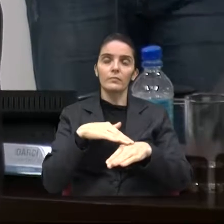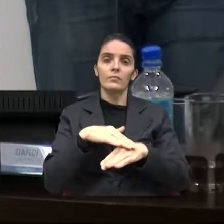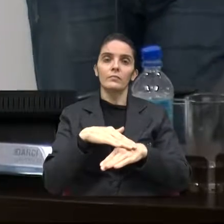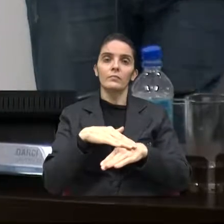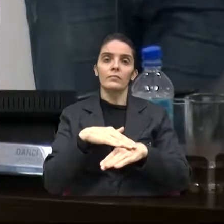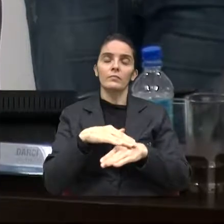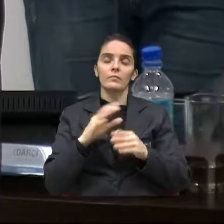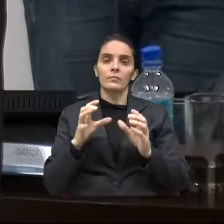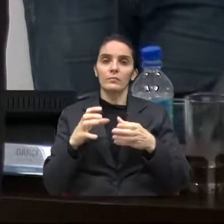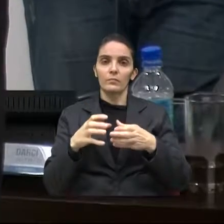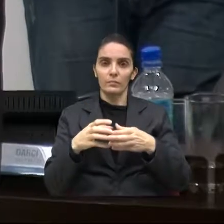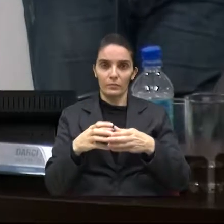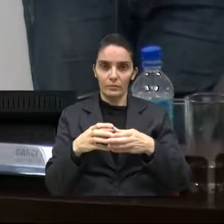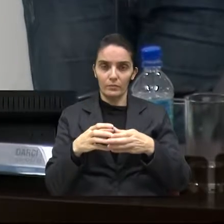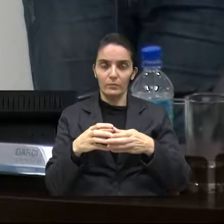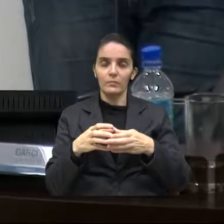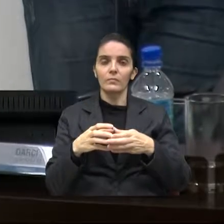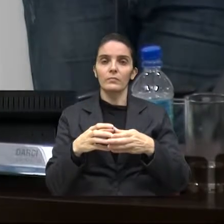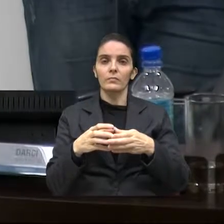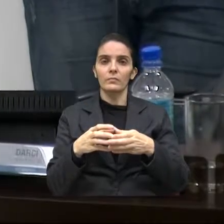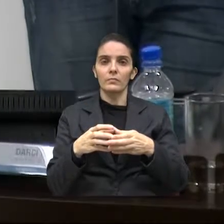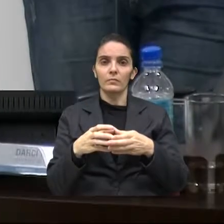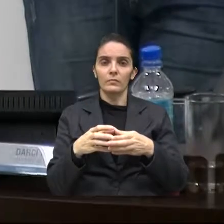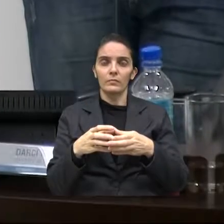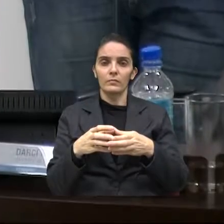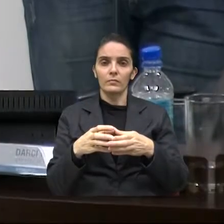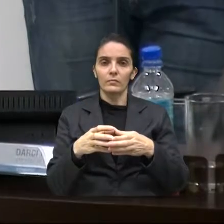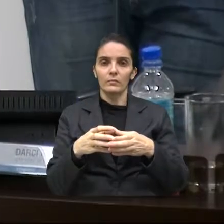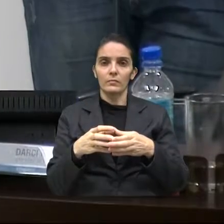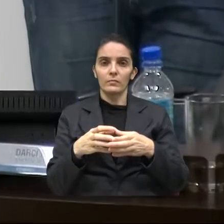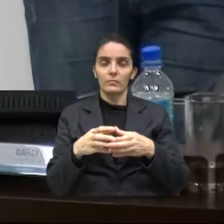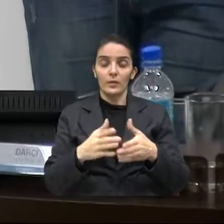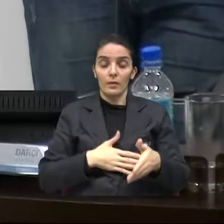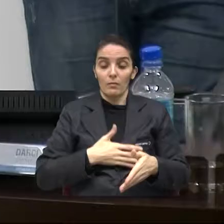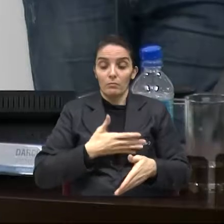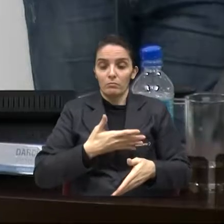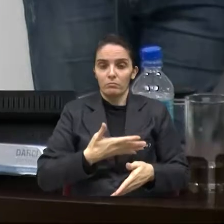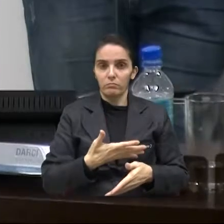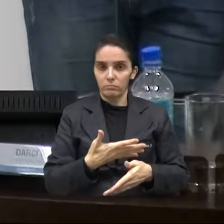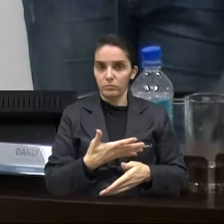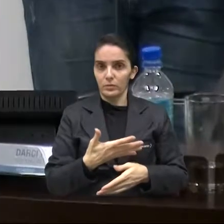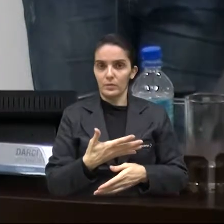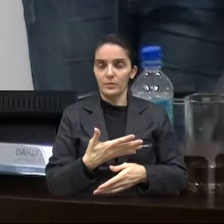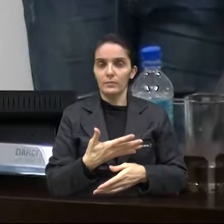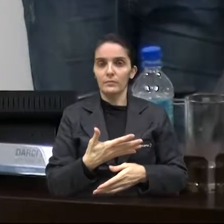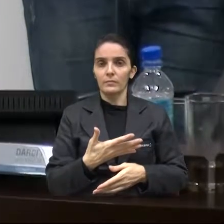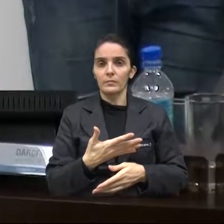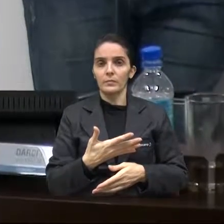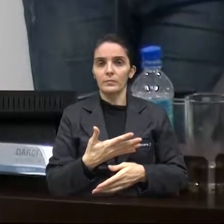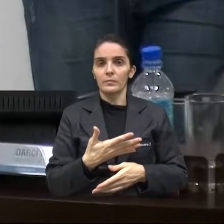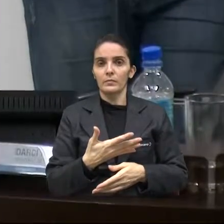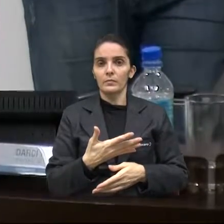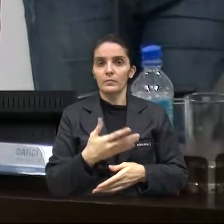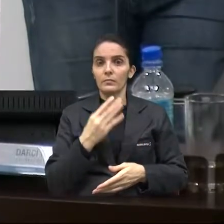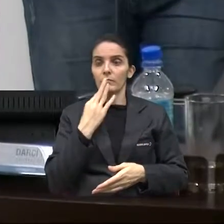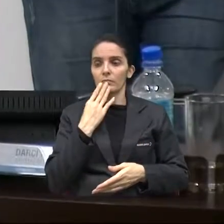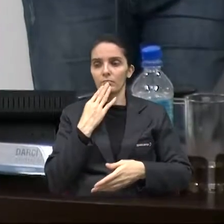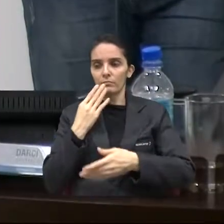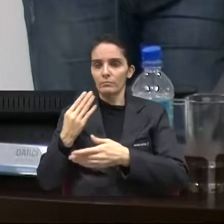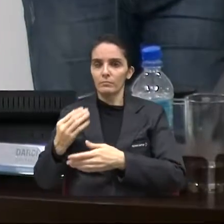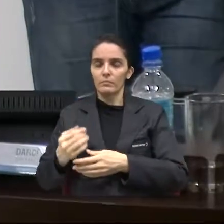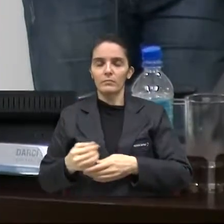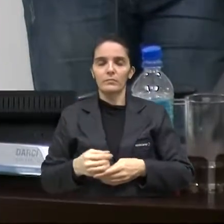na comissão referente ao assunto e, para nossa surpresa, não foi convidado, mas